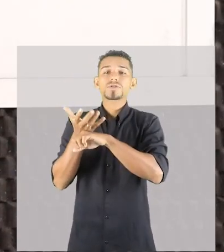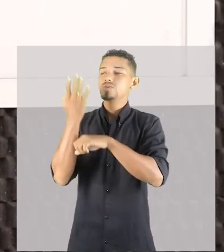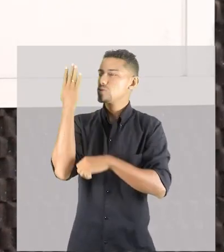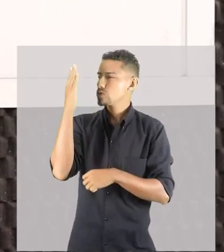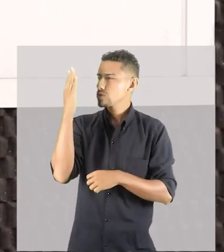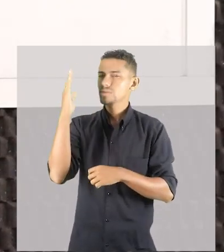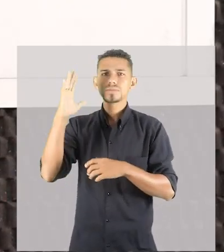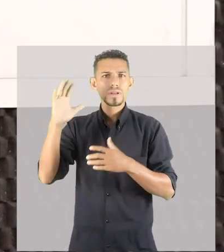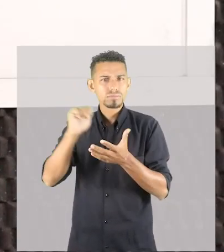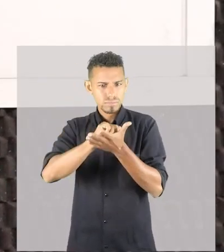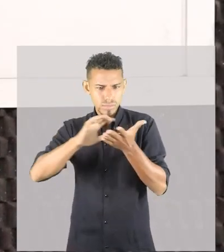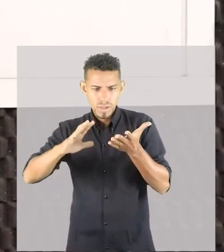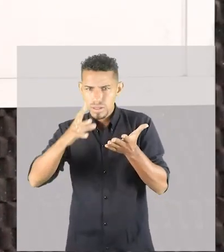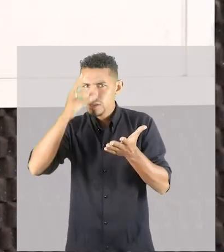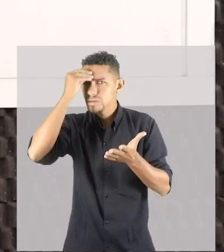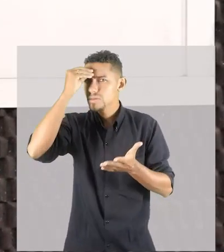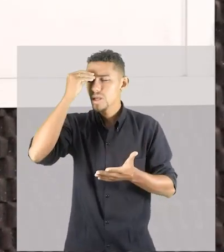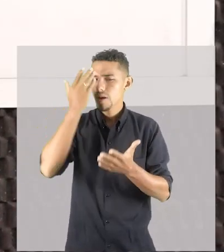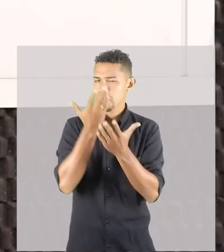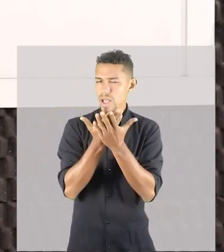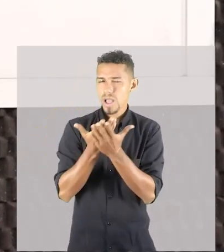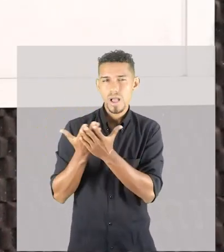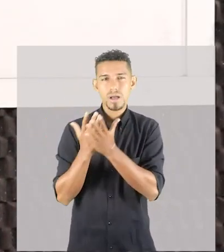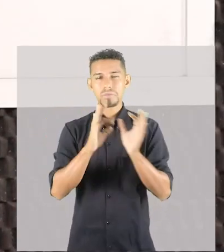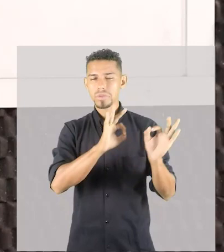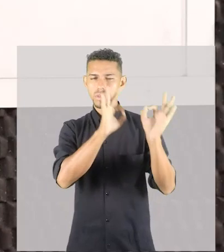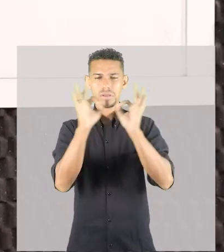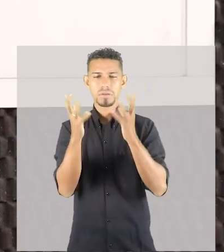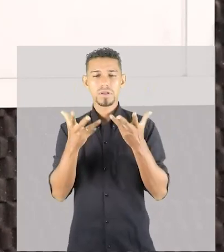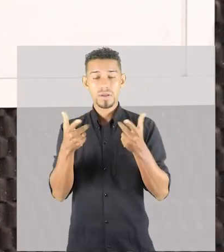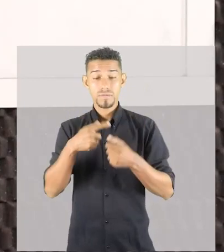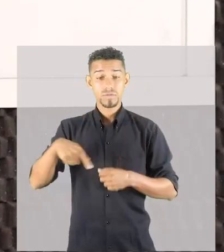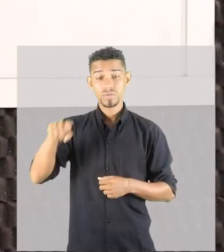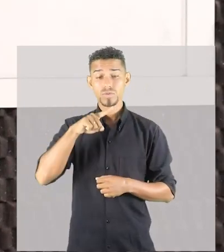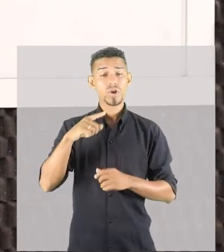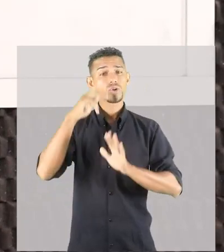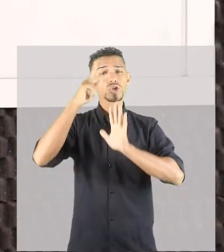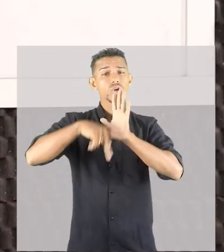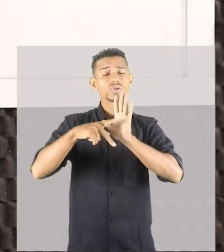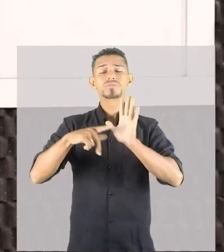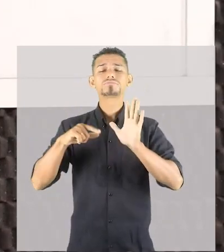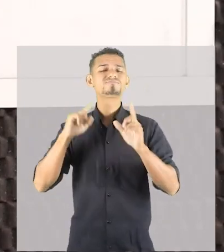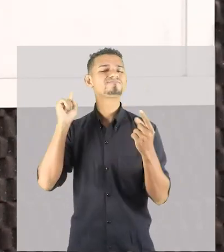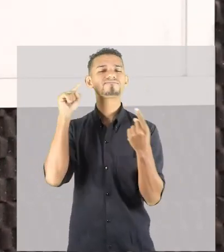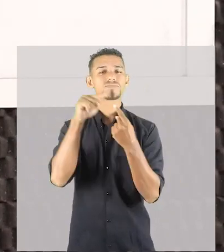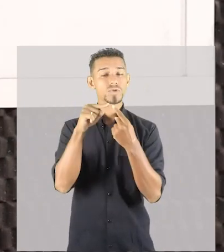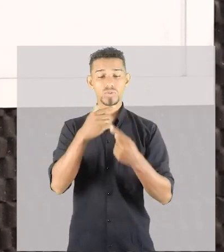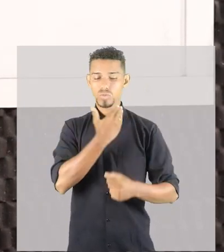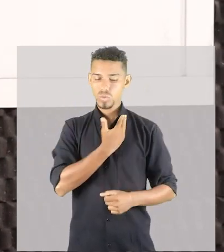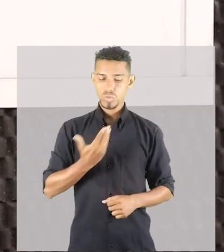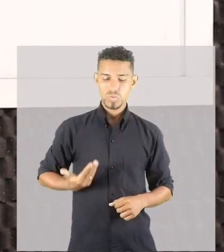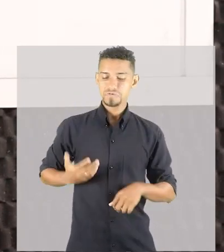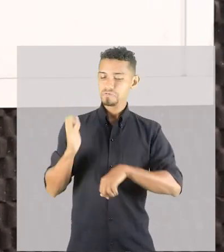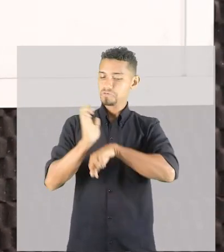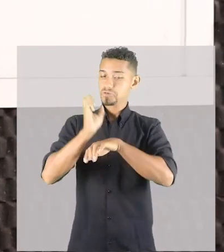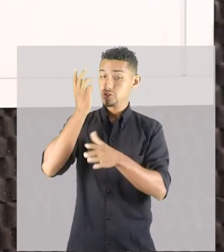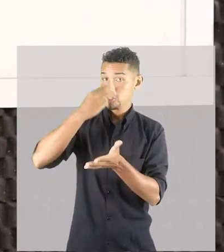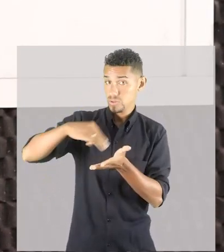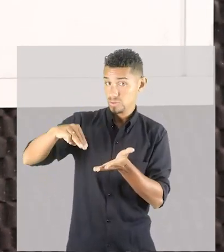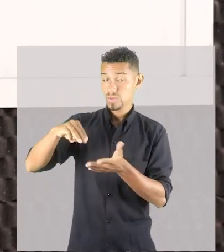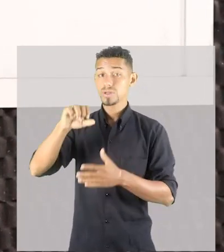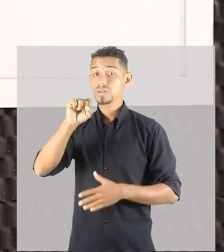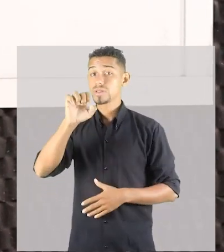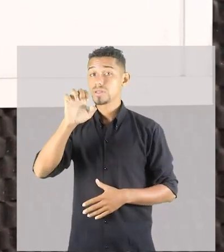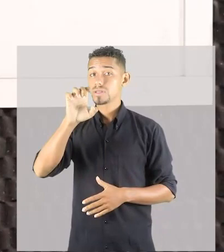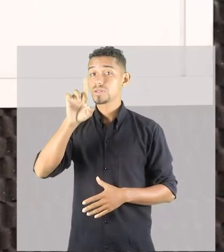para mais uma aula aí muito show com vocês, certo? Esse nosso projeto, ele tem incentivo do governo do estado e da